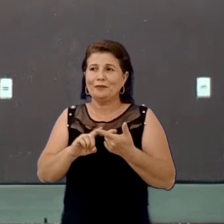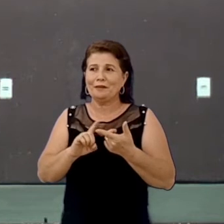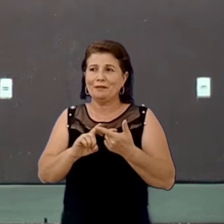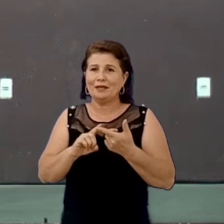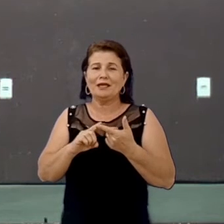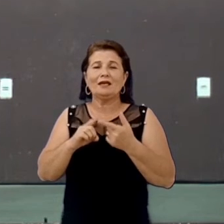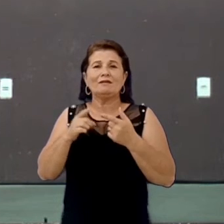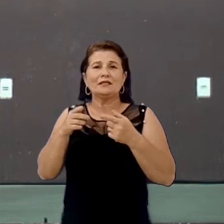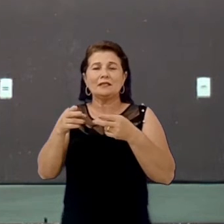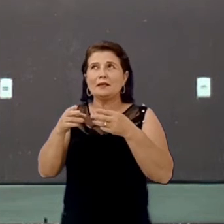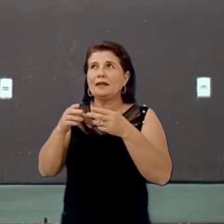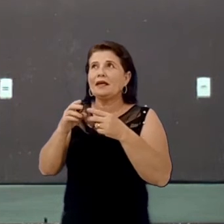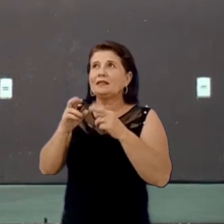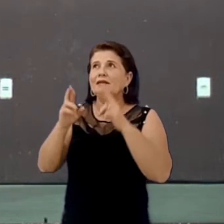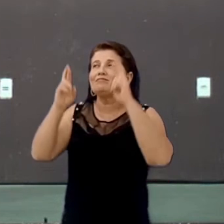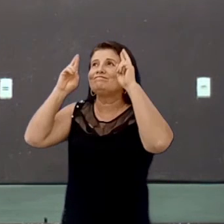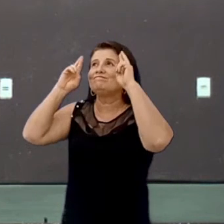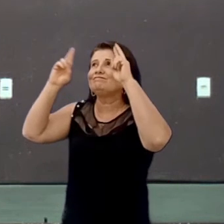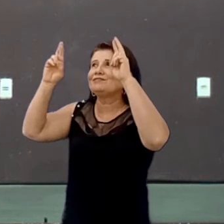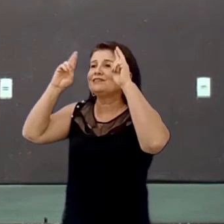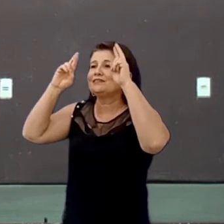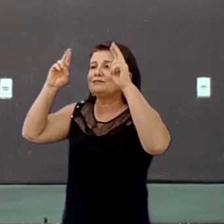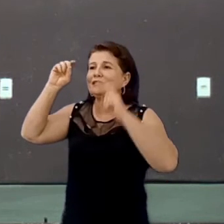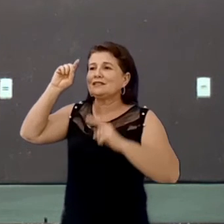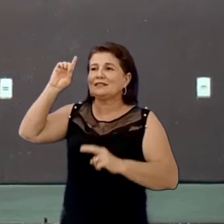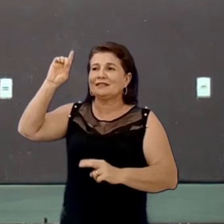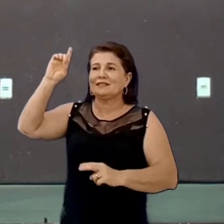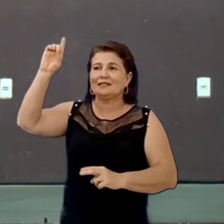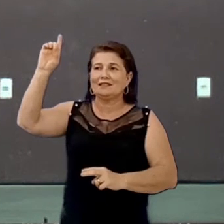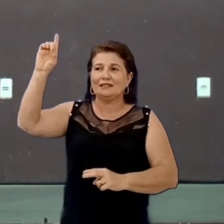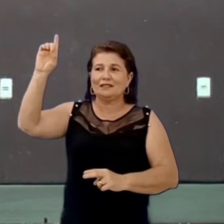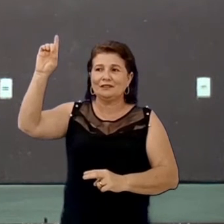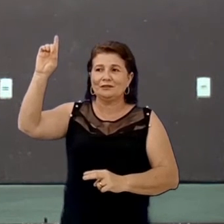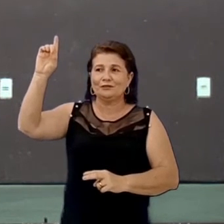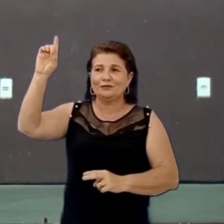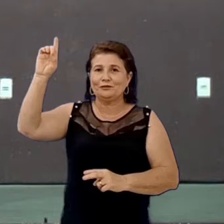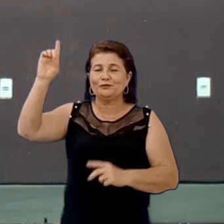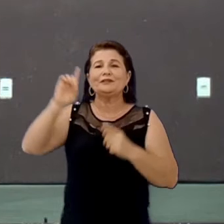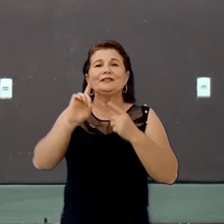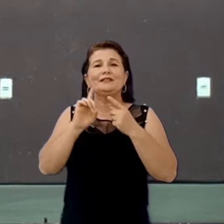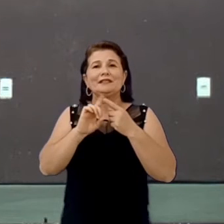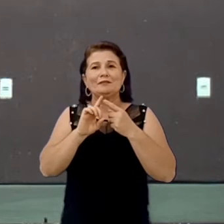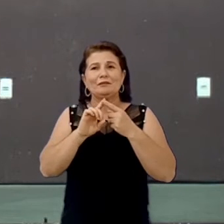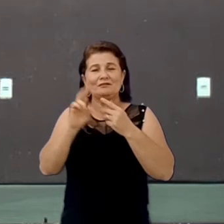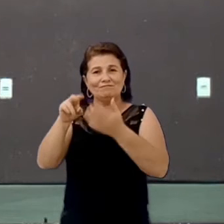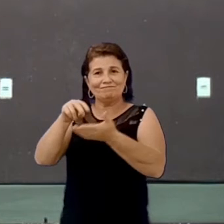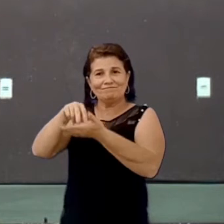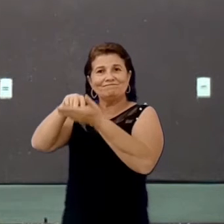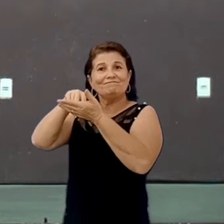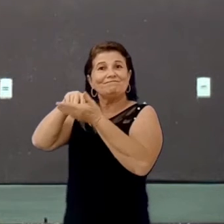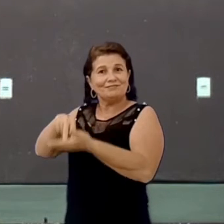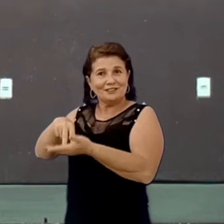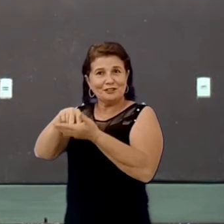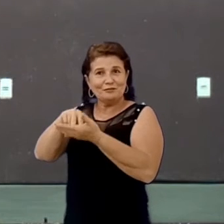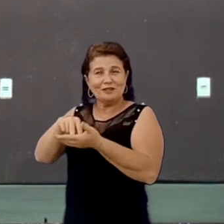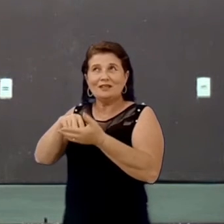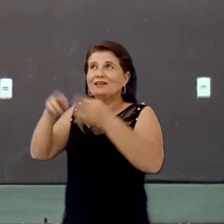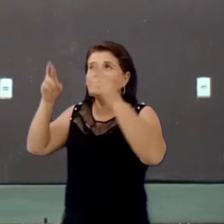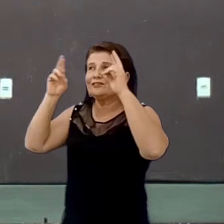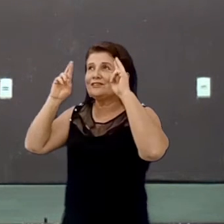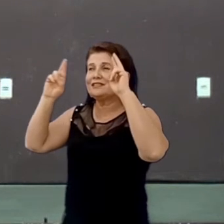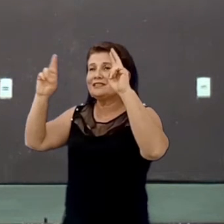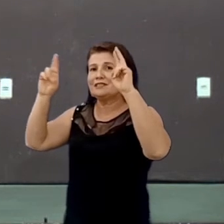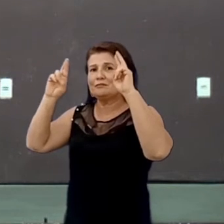no Senhor Jesus Cristo? É assim que se avalia o crescimento da igreja, como ela está firmada. A nossa esperança